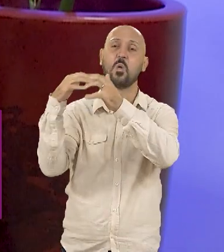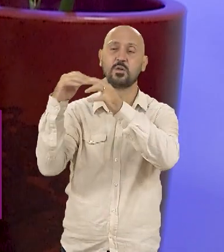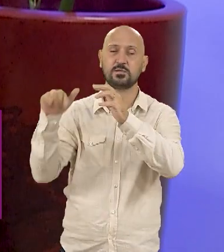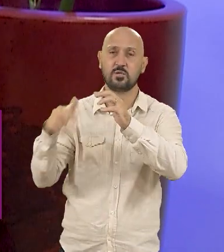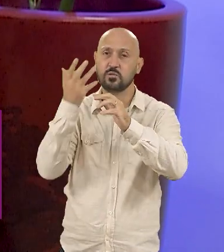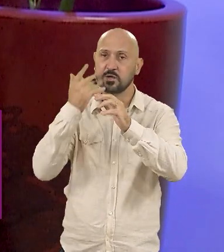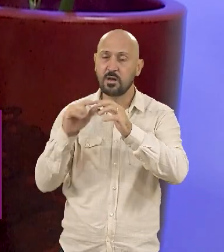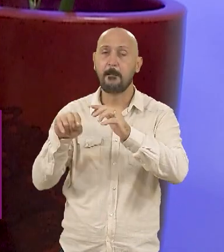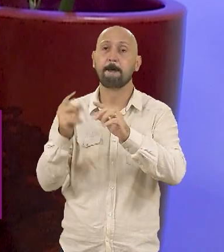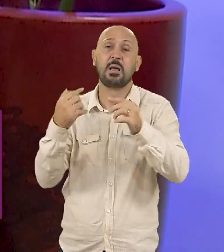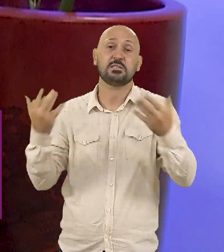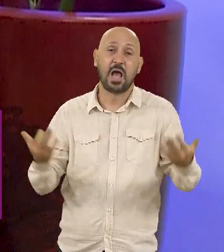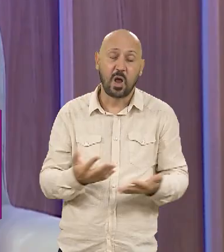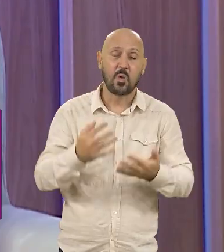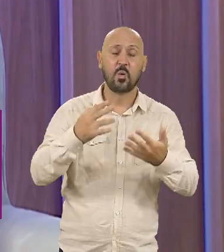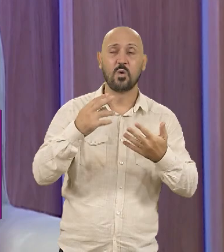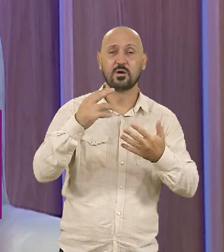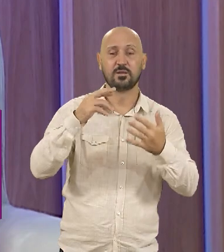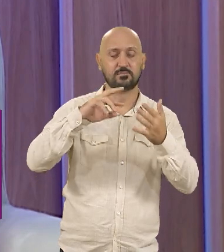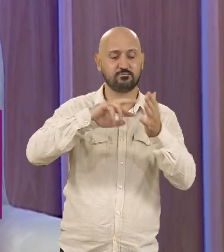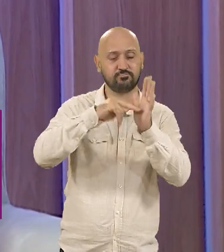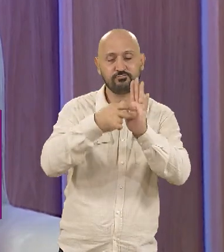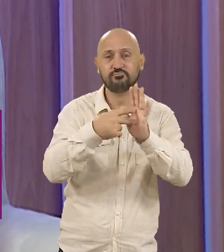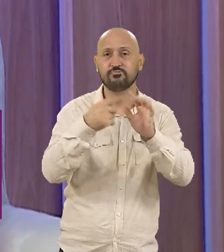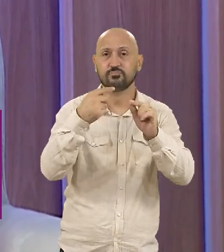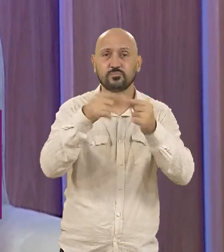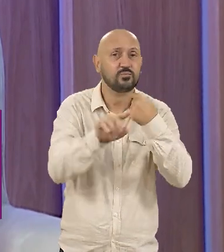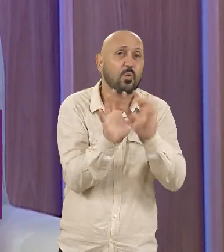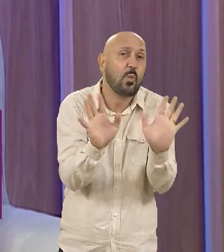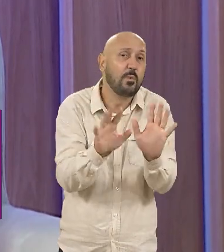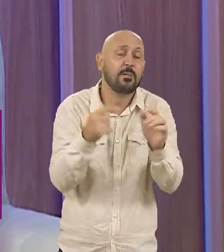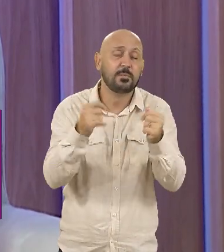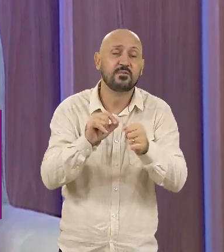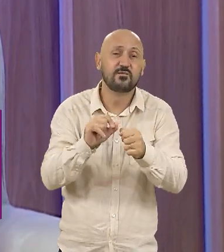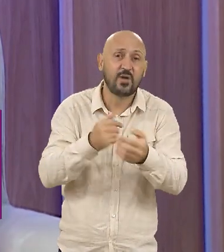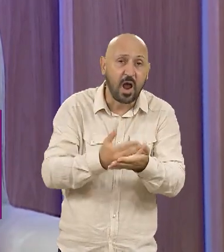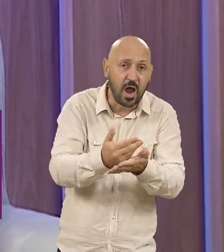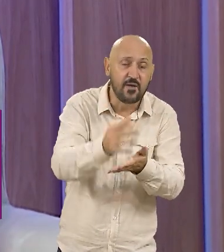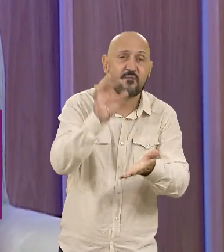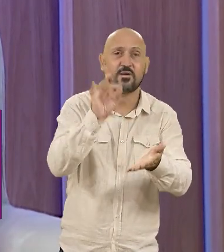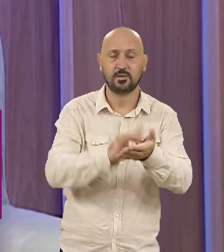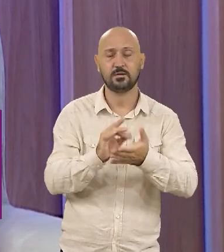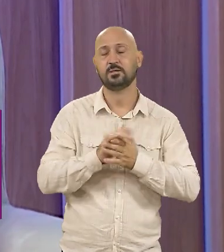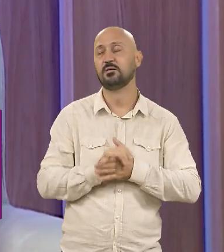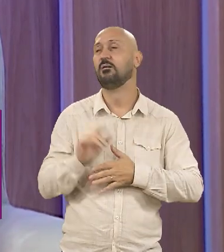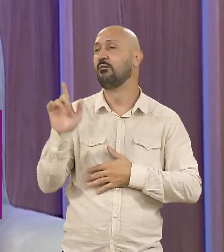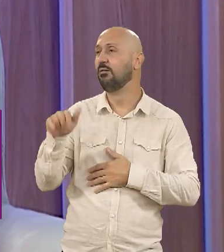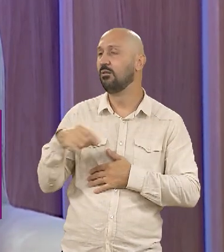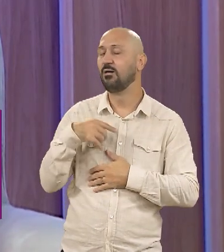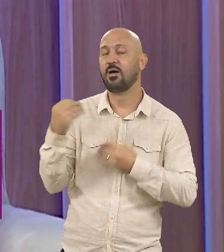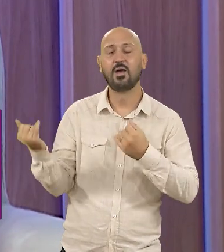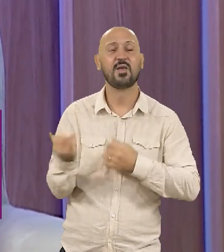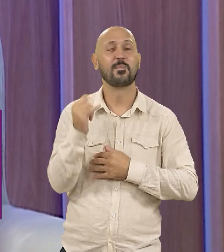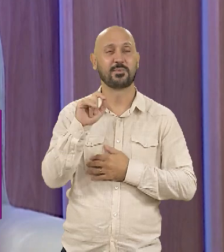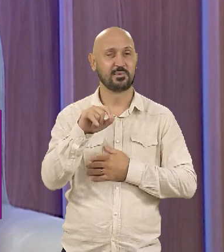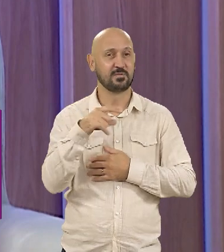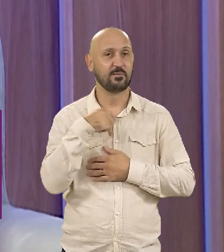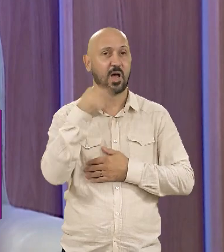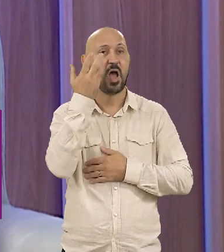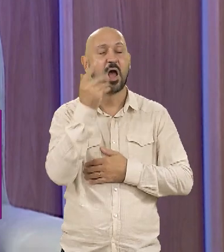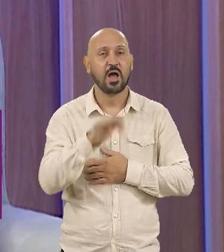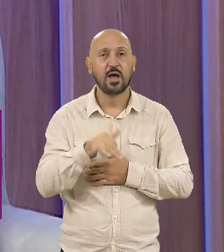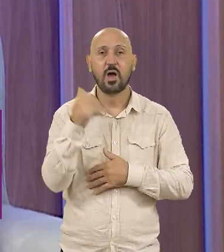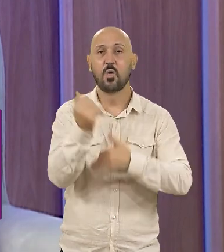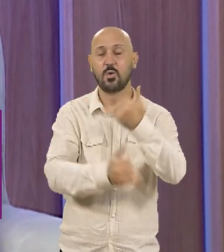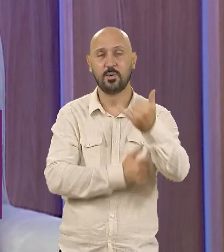precisa começar a realizar. Exatamente, é extremamente importante para a criança o brincar, né? É a maneira que ela se encontra